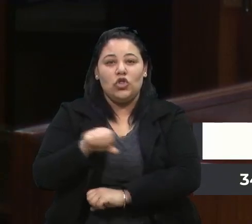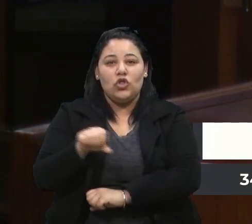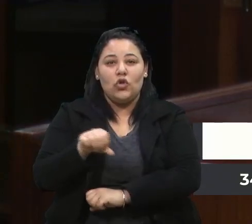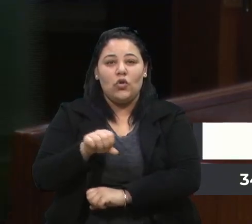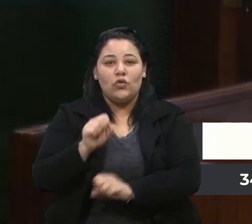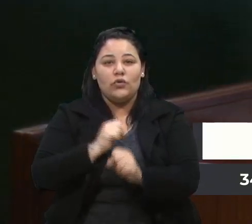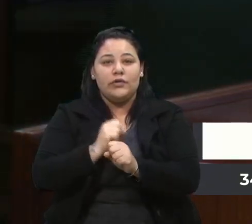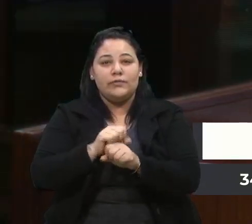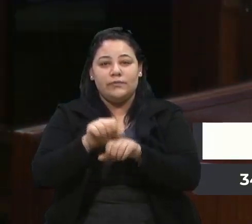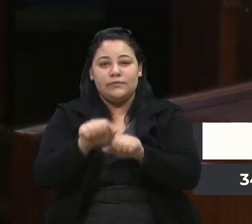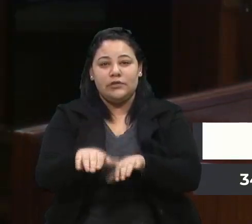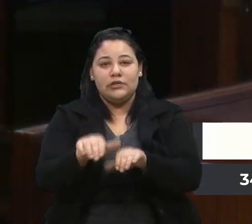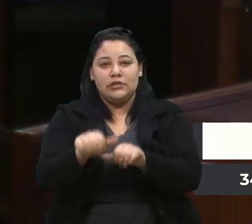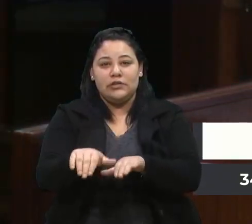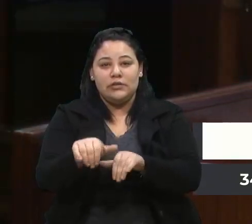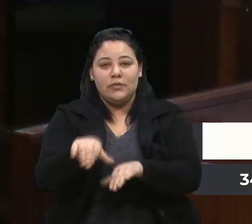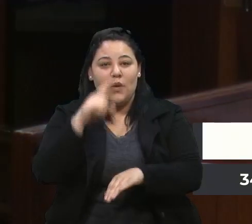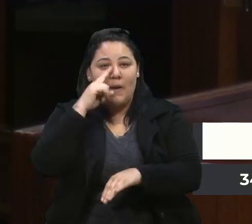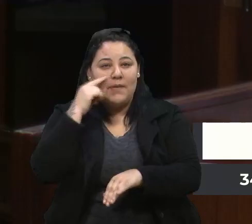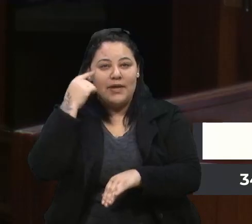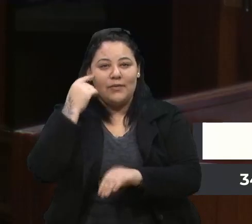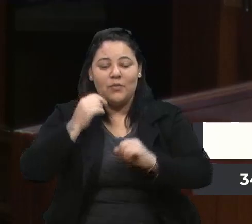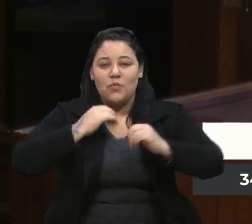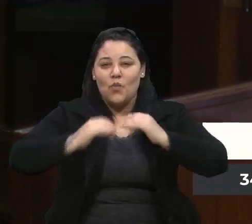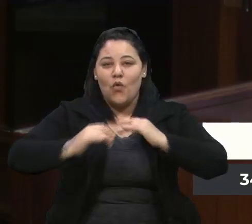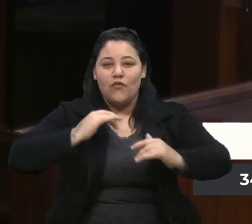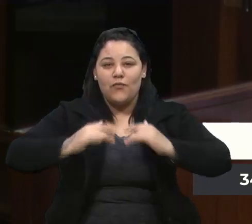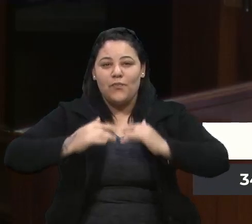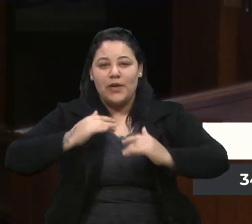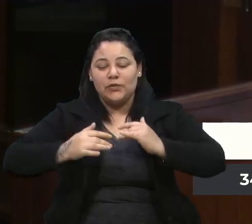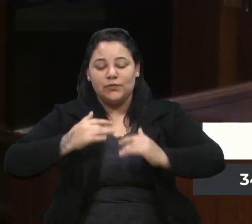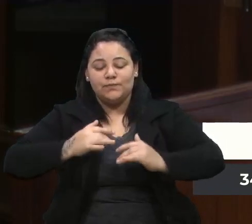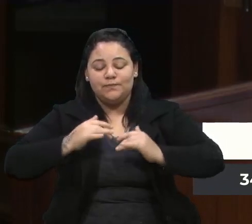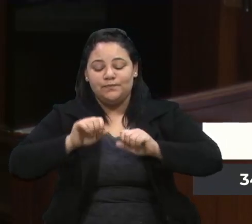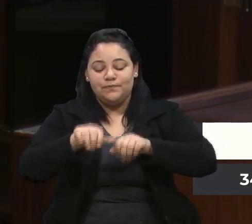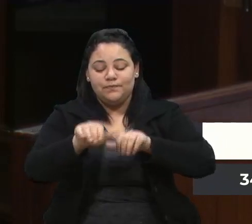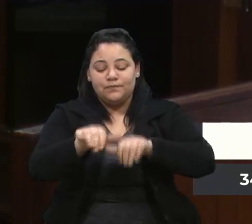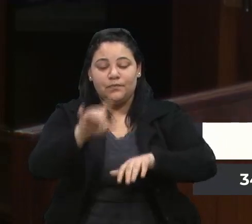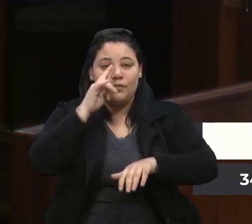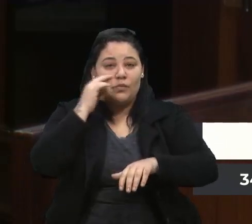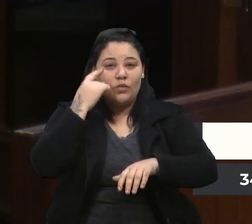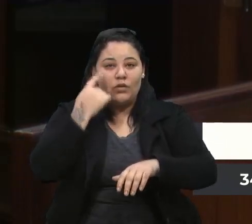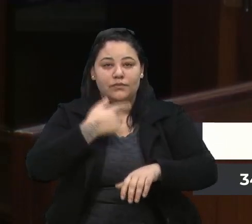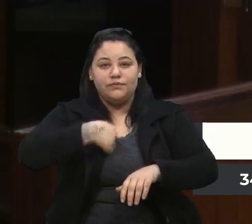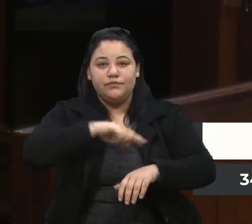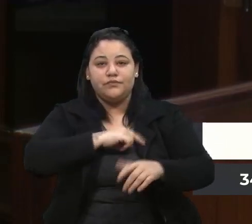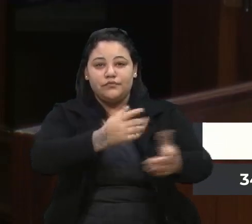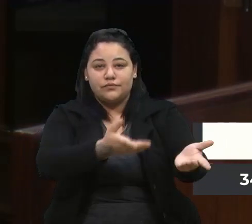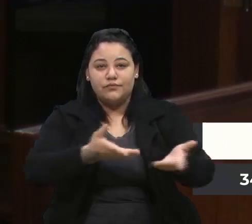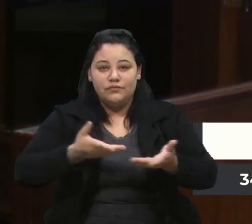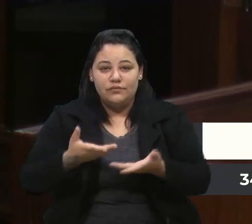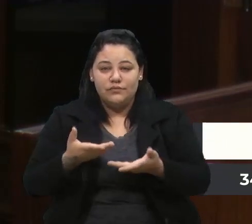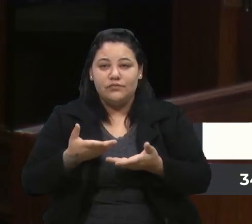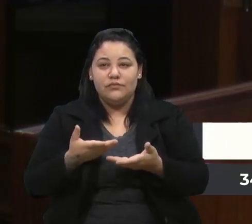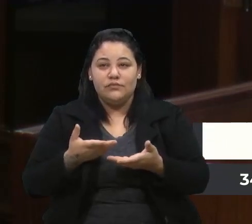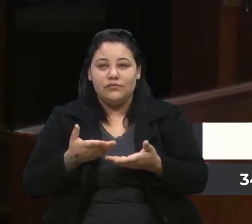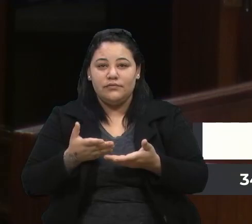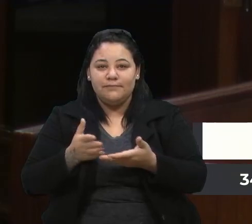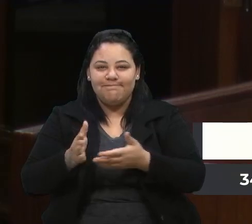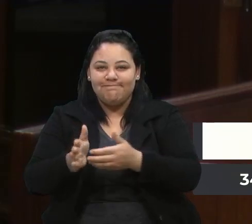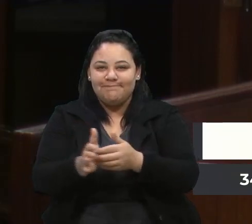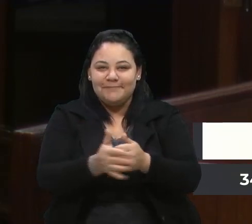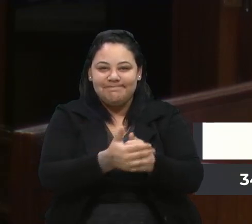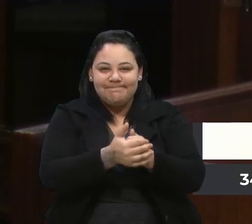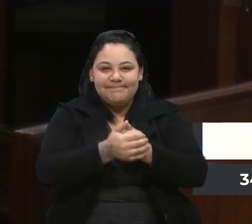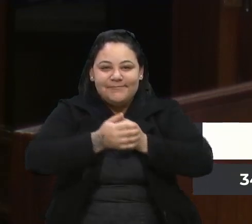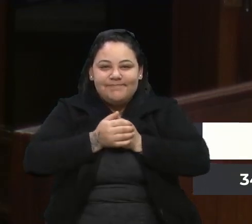Setembro Amarelo, o movimento Setembro Amarelo. O CVV convida, então, a todos esse ano com o tema Acolher para Cuidar. O